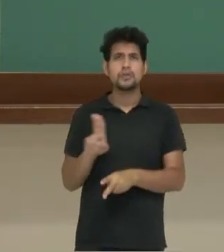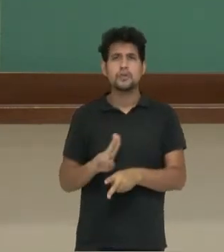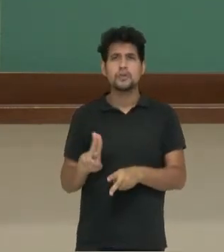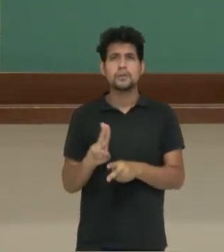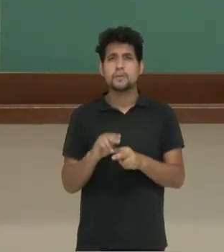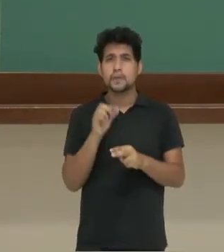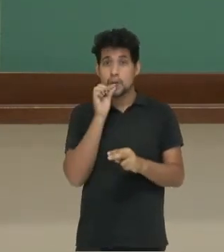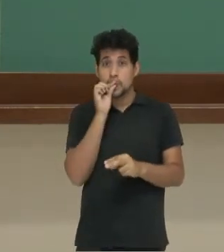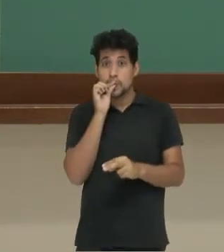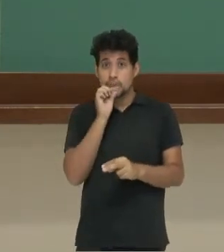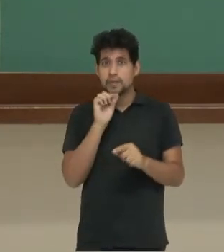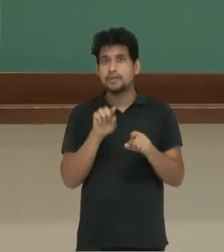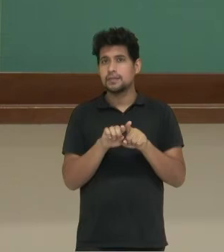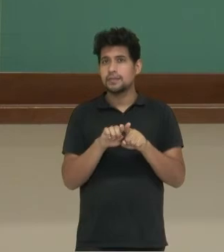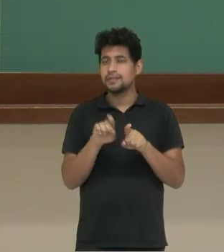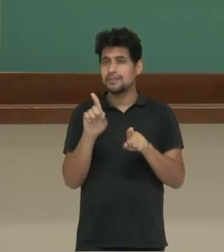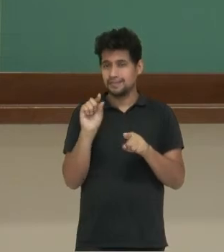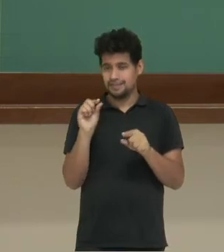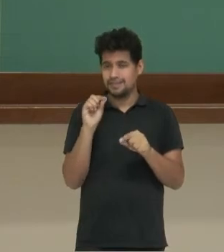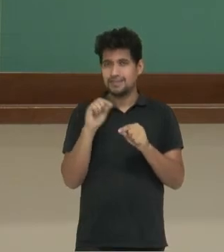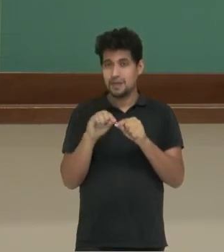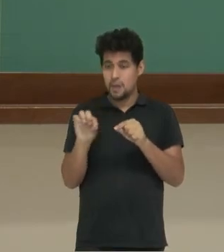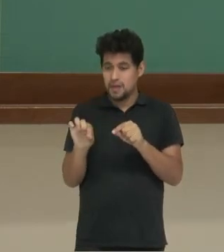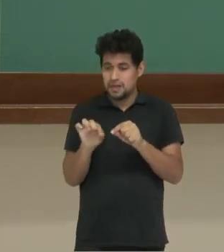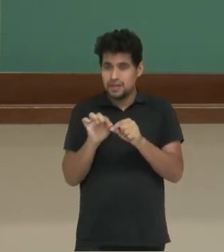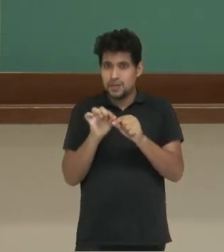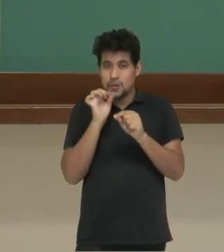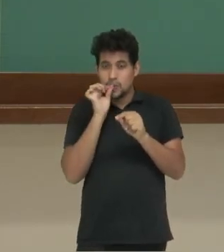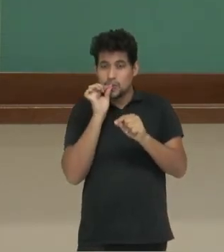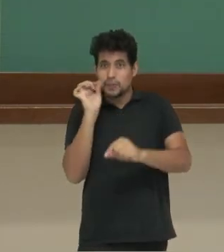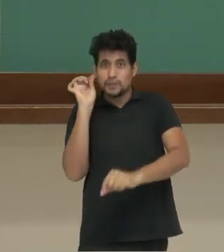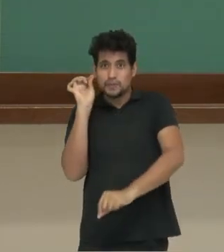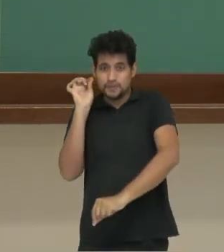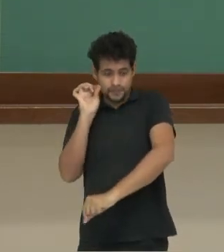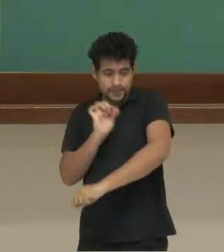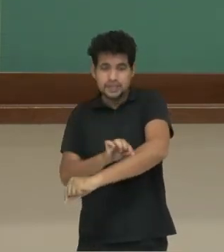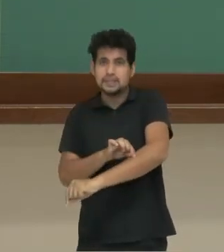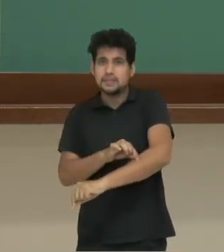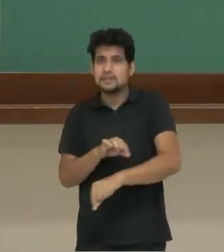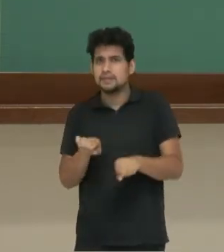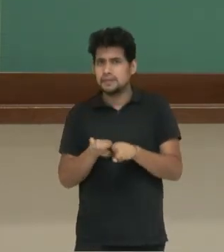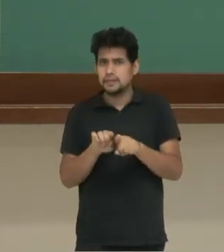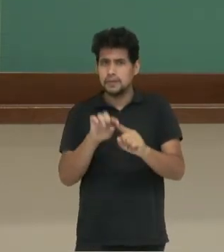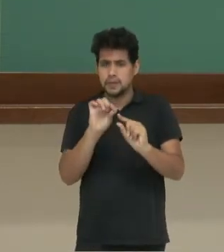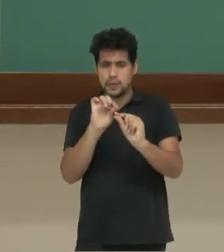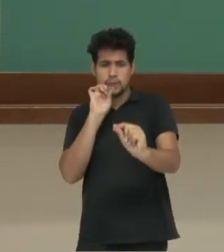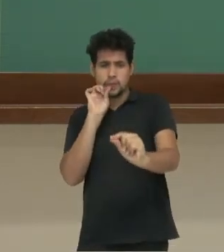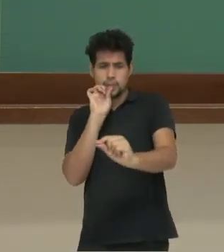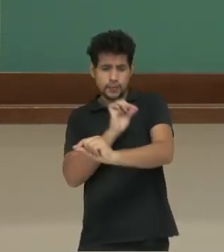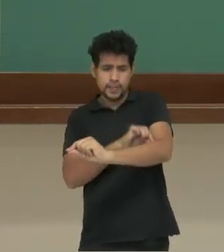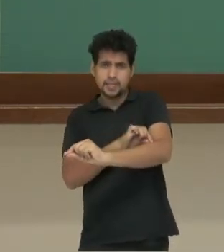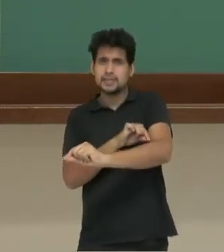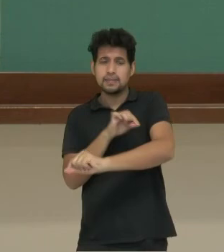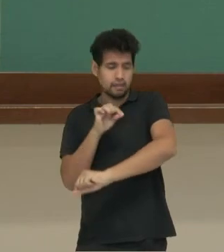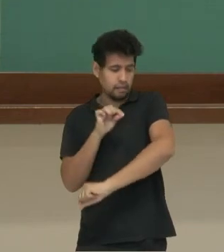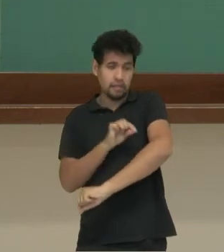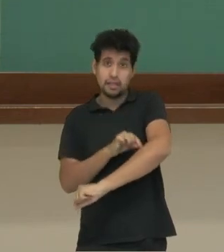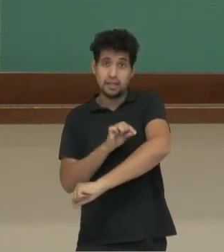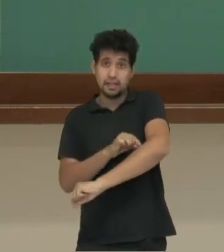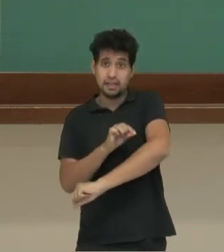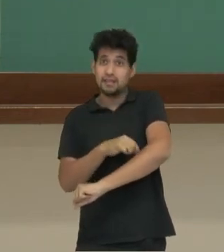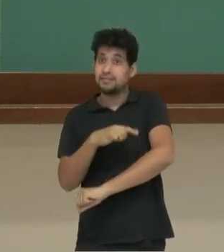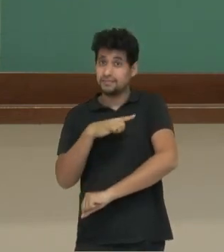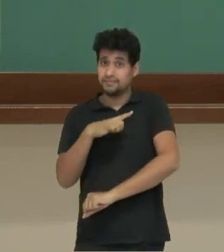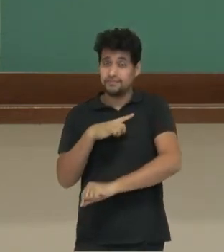zarabatana, aquele instrumento em que ele assopra uma uma ponta, e nessa